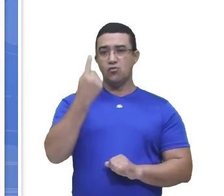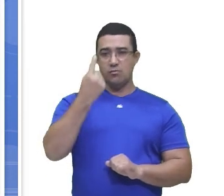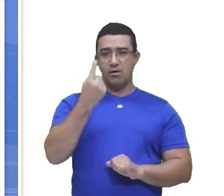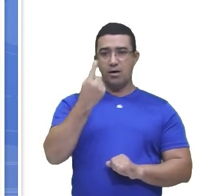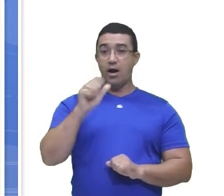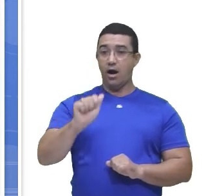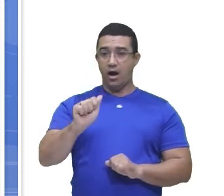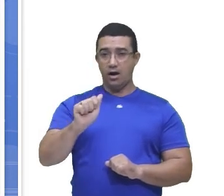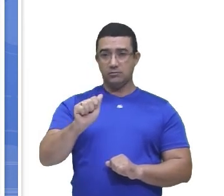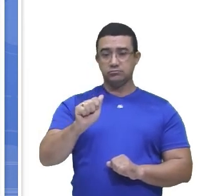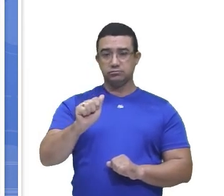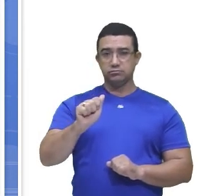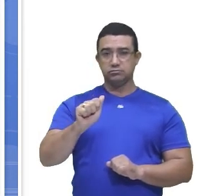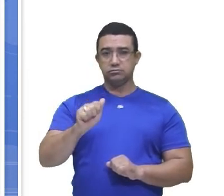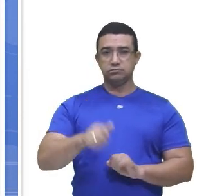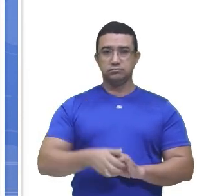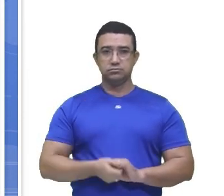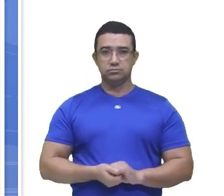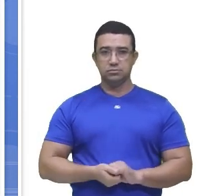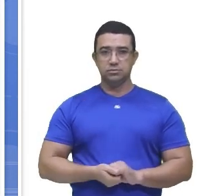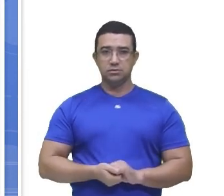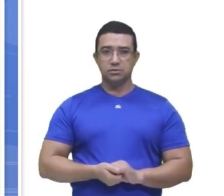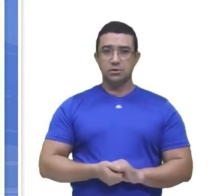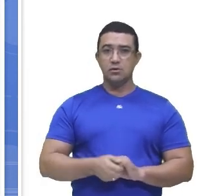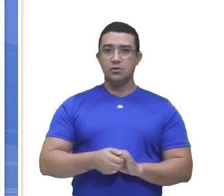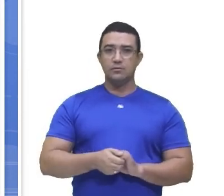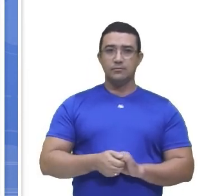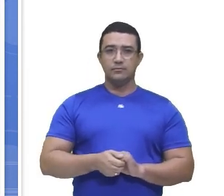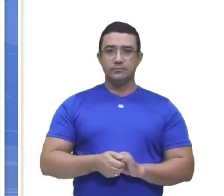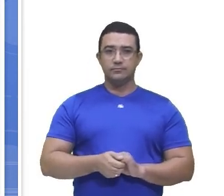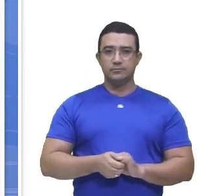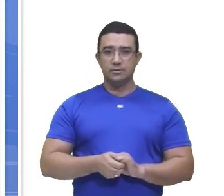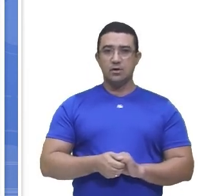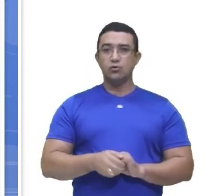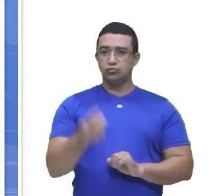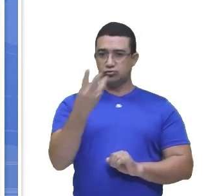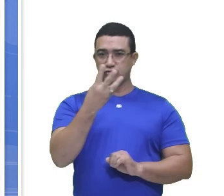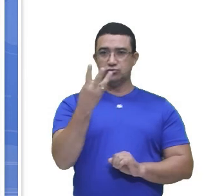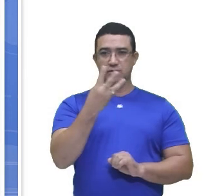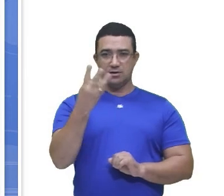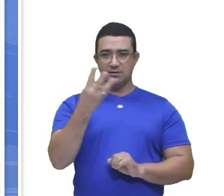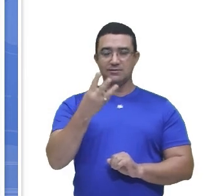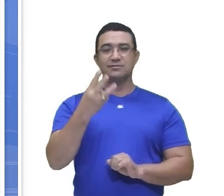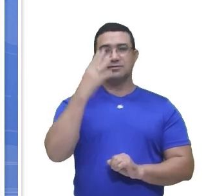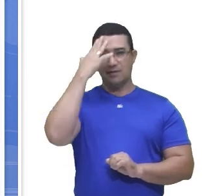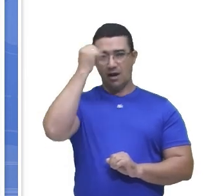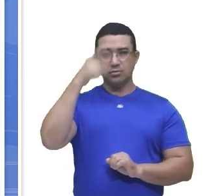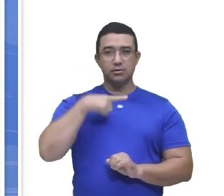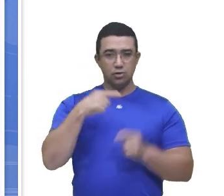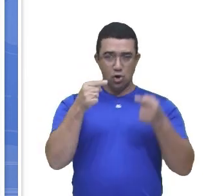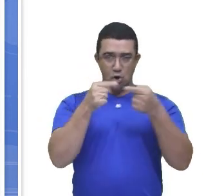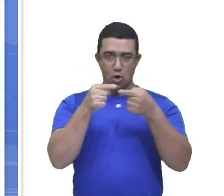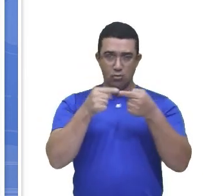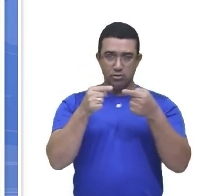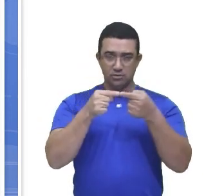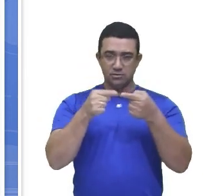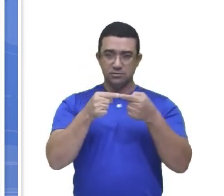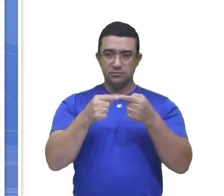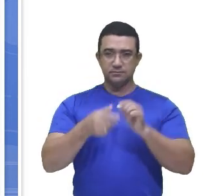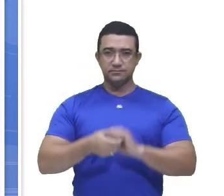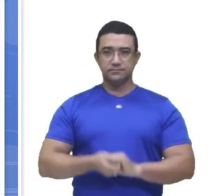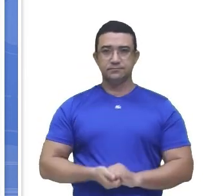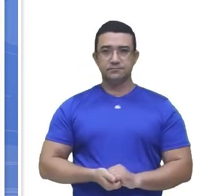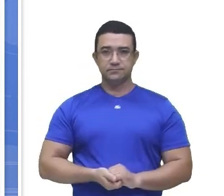a. Imã, polícia, álcool. Agora sim eu posso ler, né? No português, imã. No